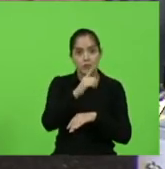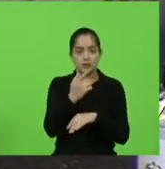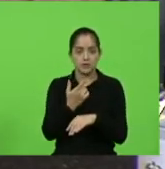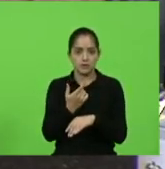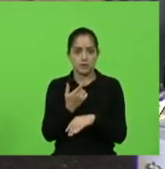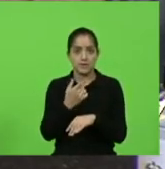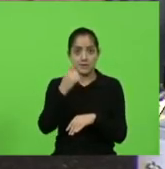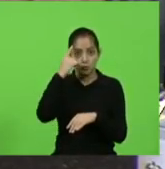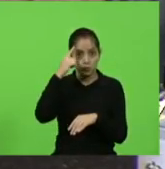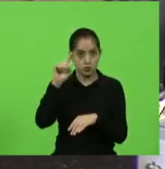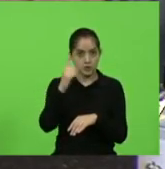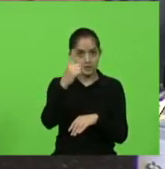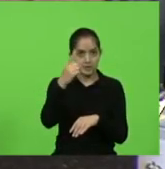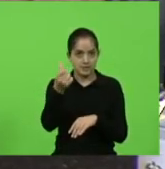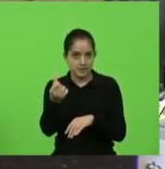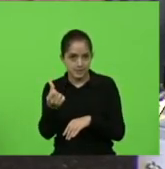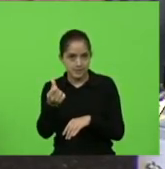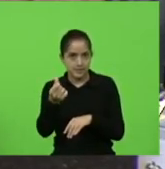dia